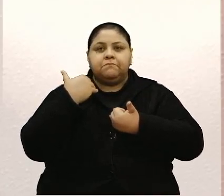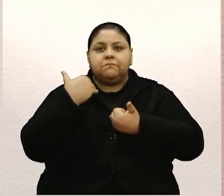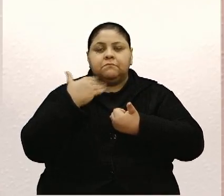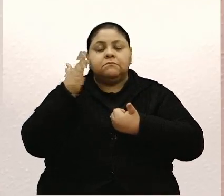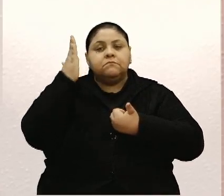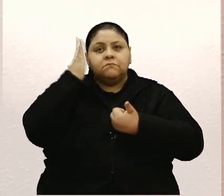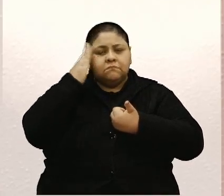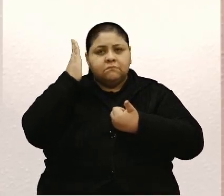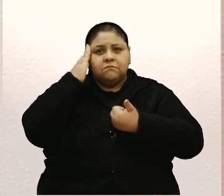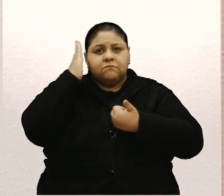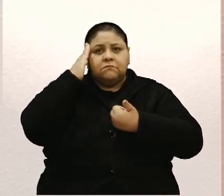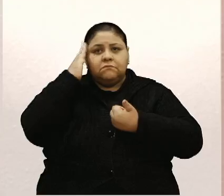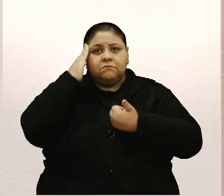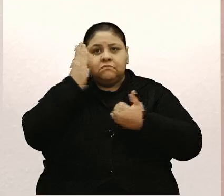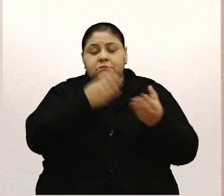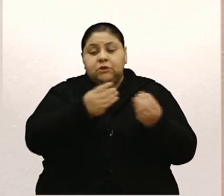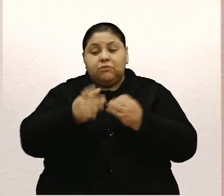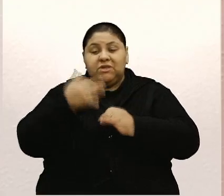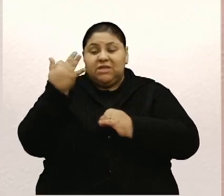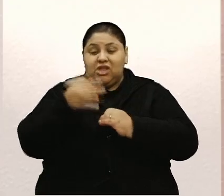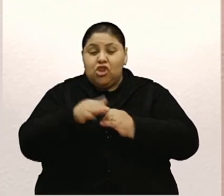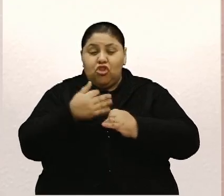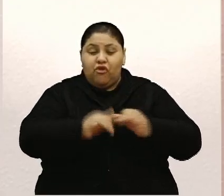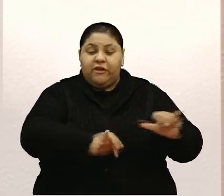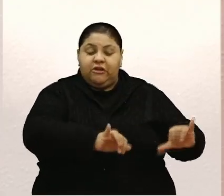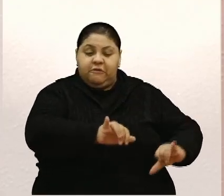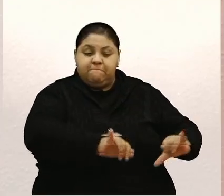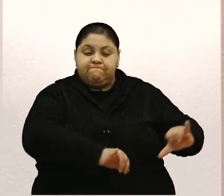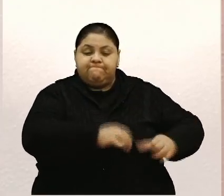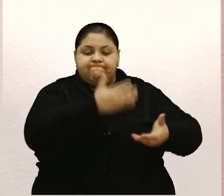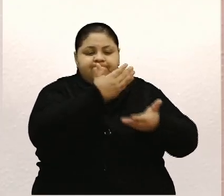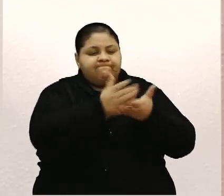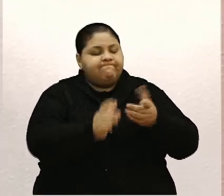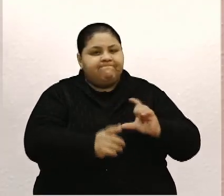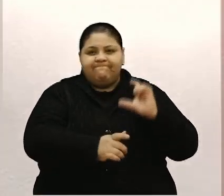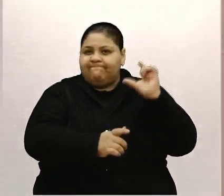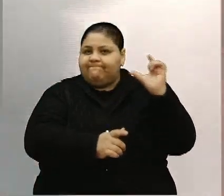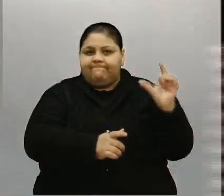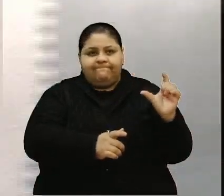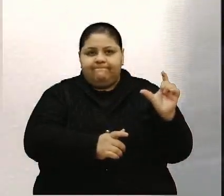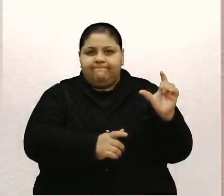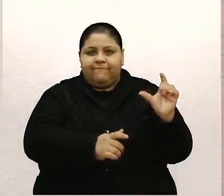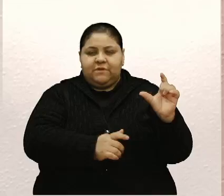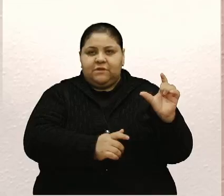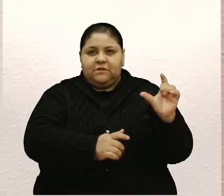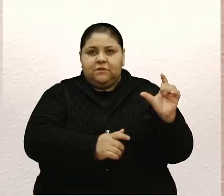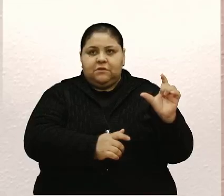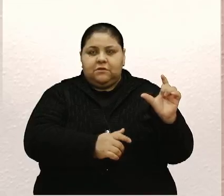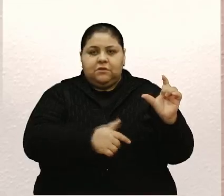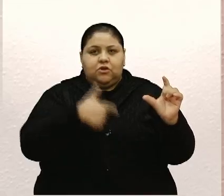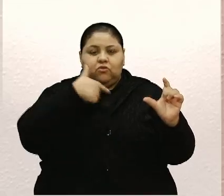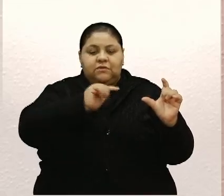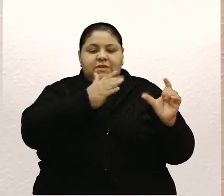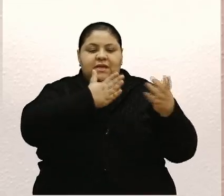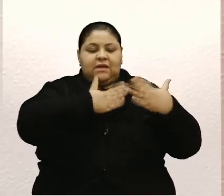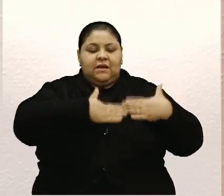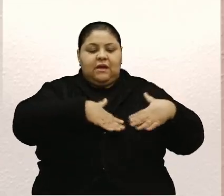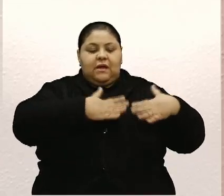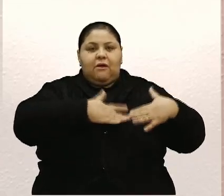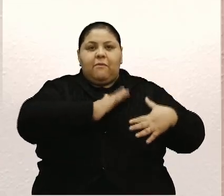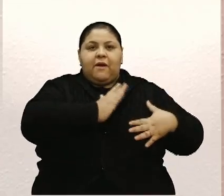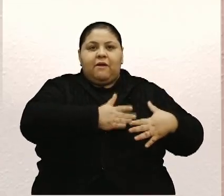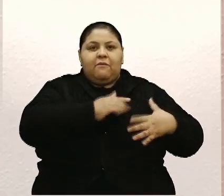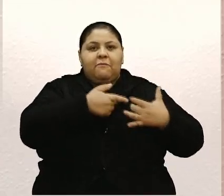Sabemos que em meio de tanta dor e sofrimento por essa perda, palavras são incapazes de consolar o coração dos familiares nessa hora. Mas,